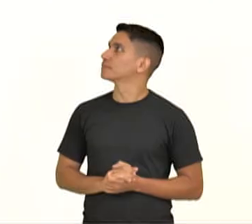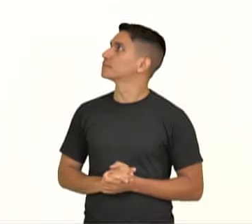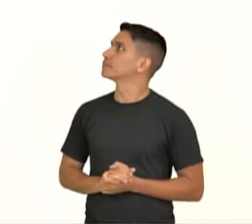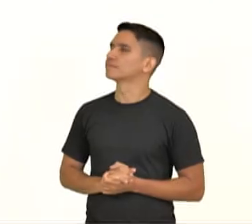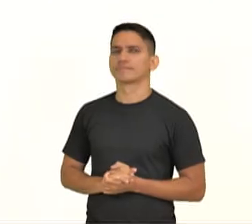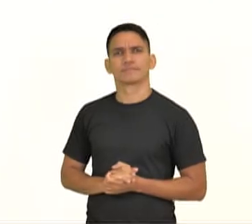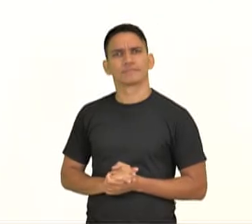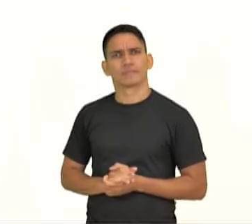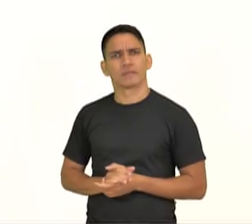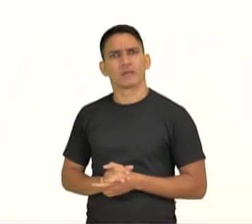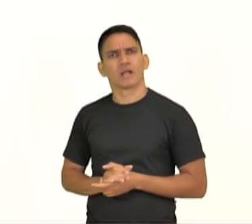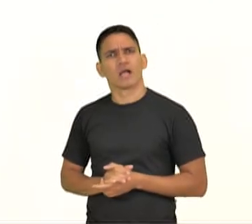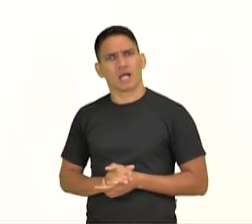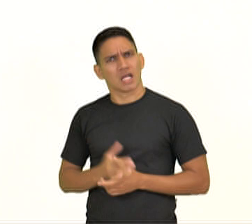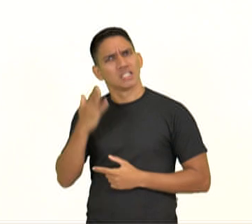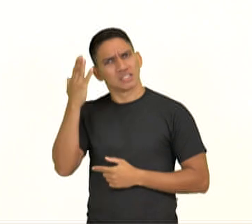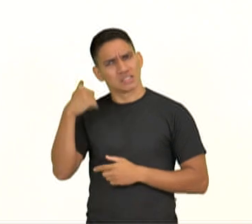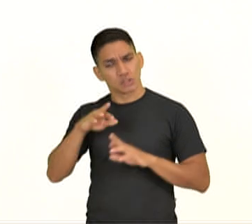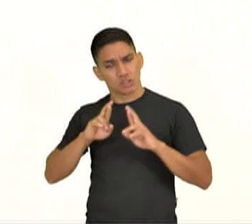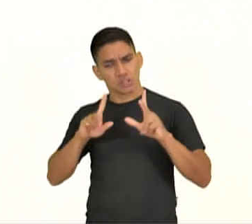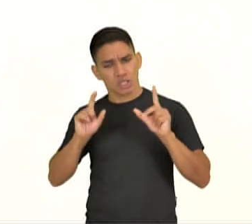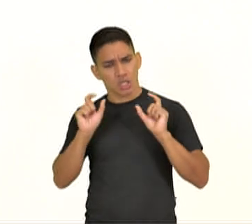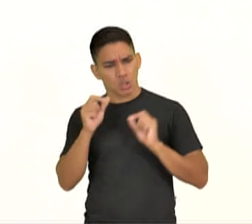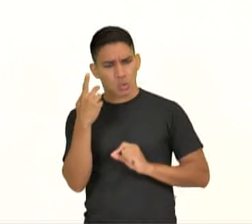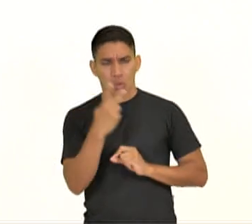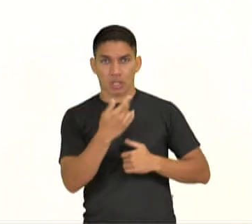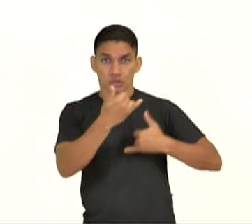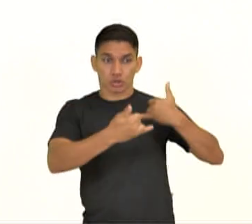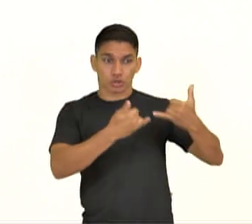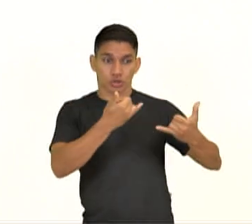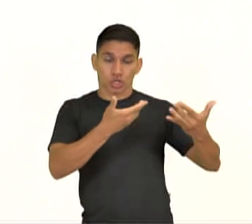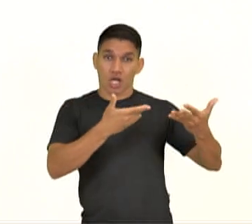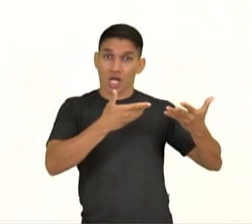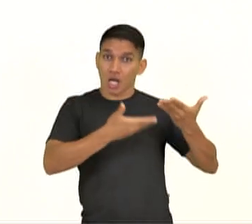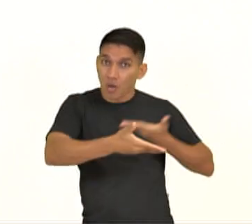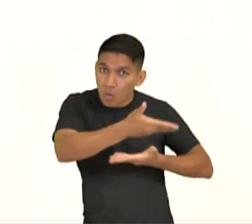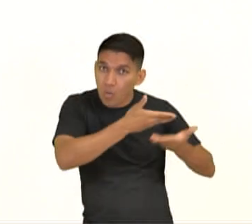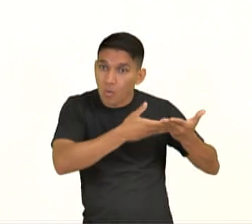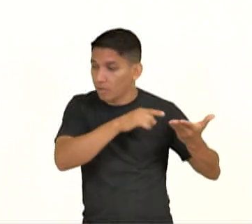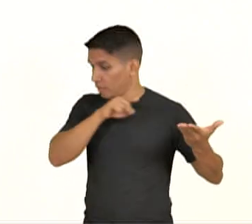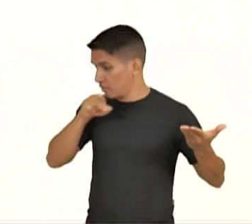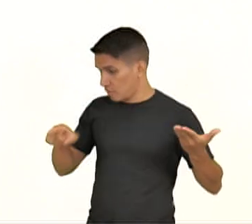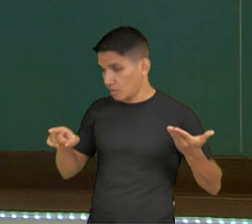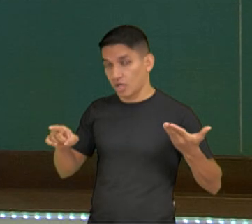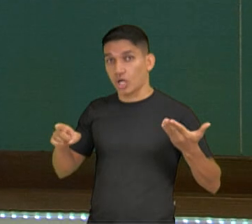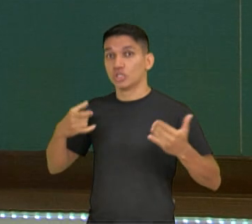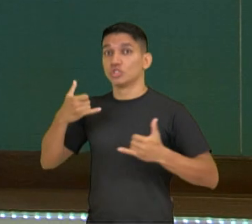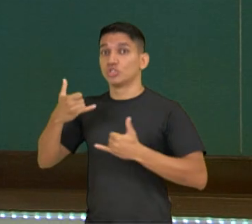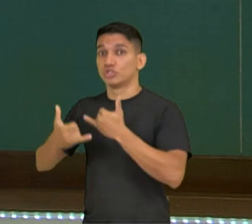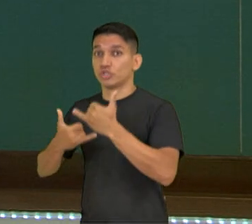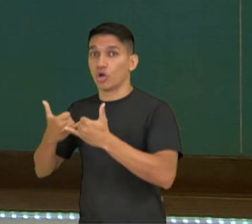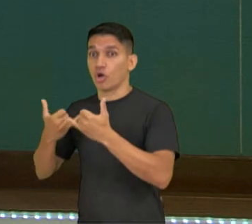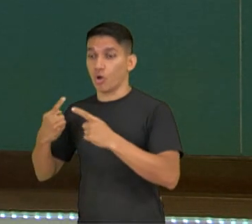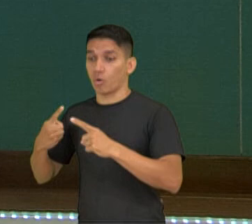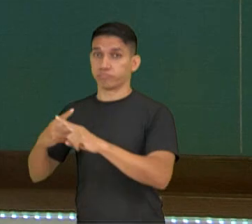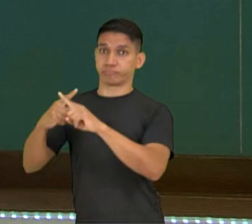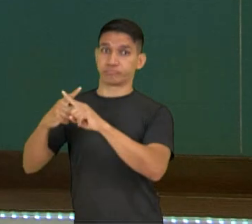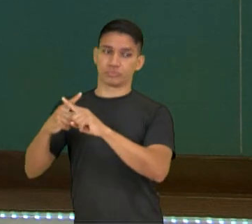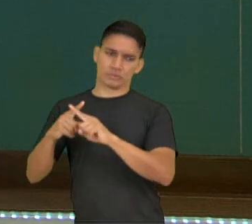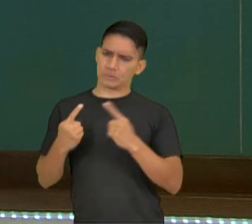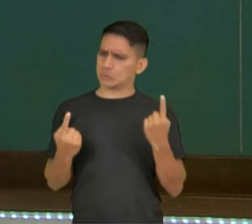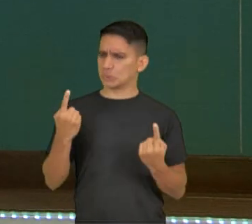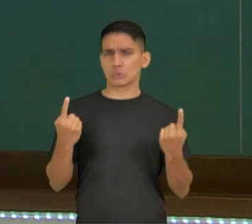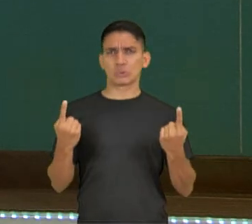Você consegue diferenciar jogos cooperativos dos jogos competitivos? São diferentes. Você